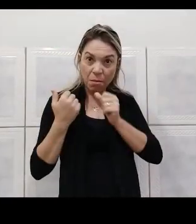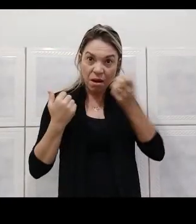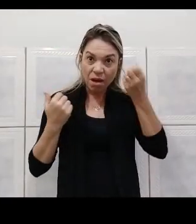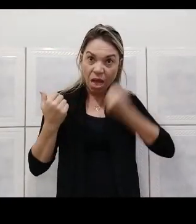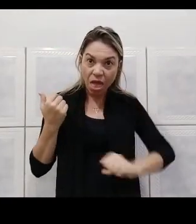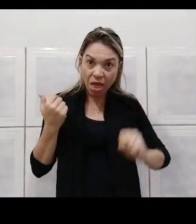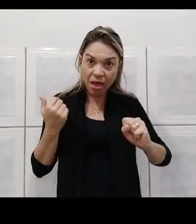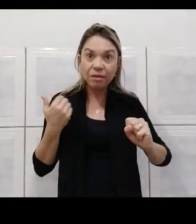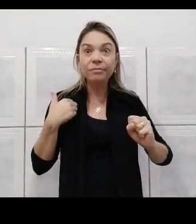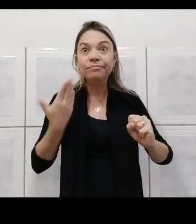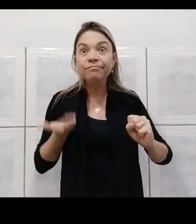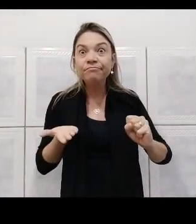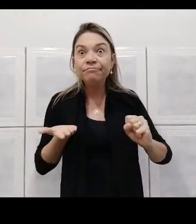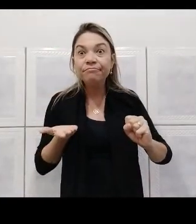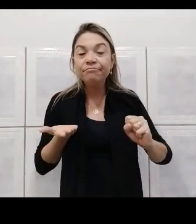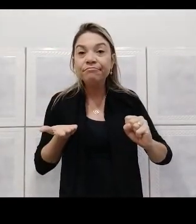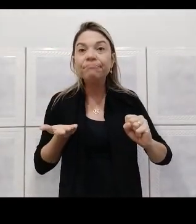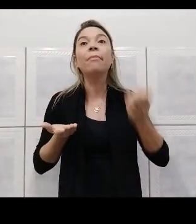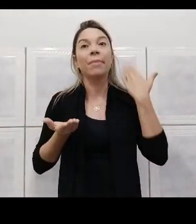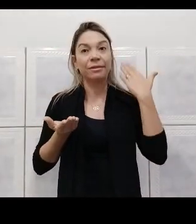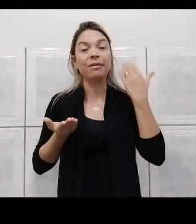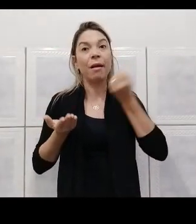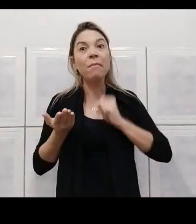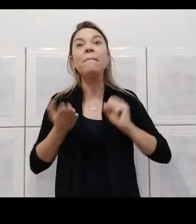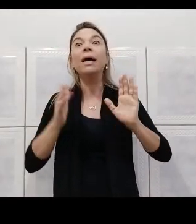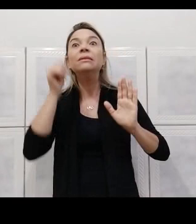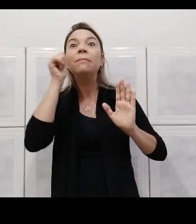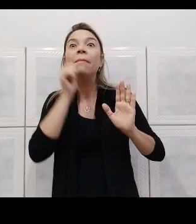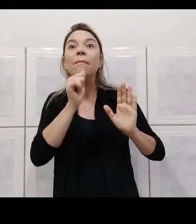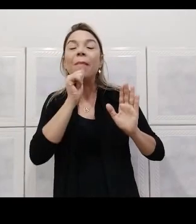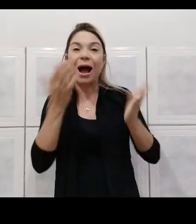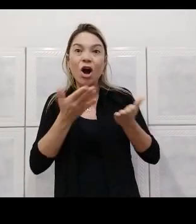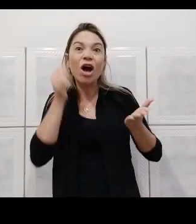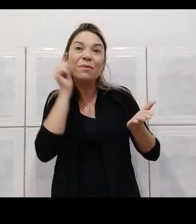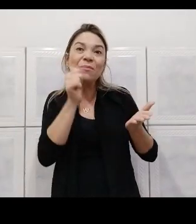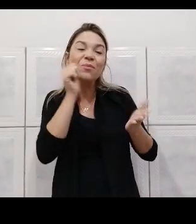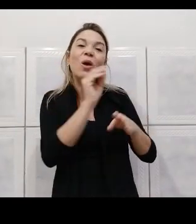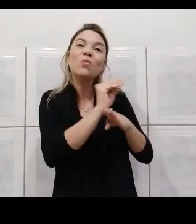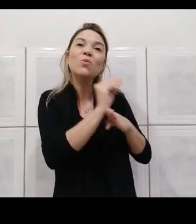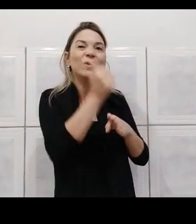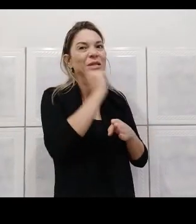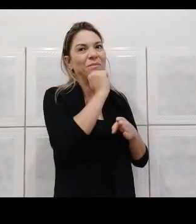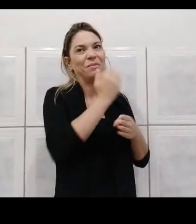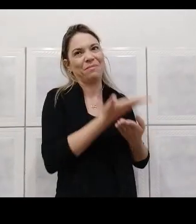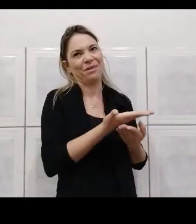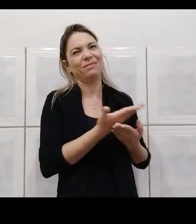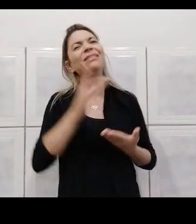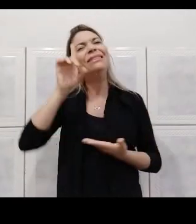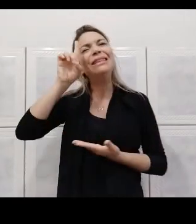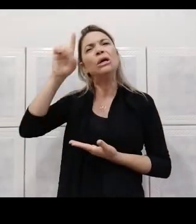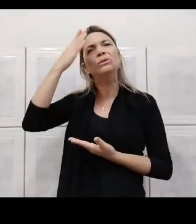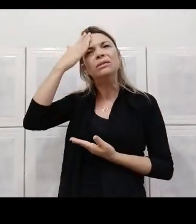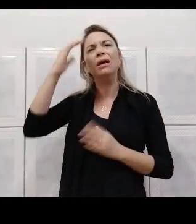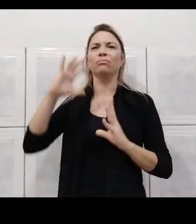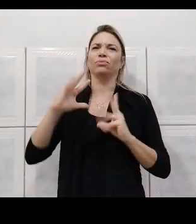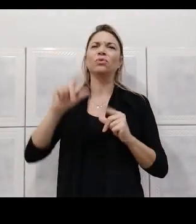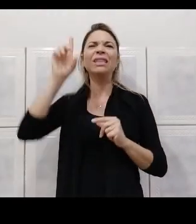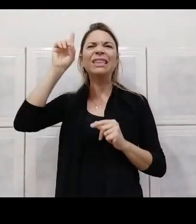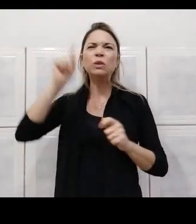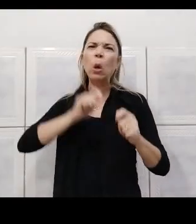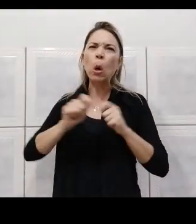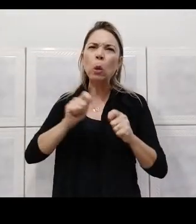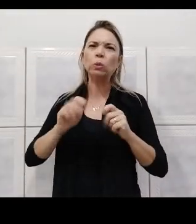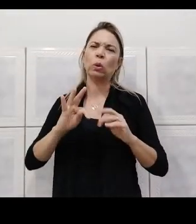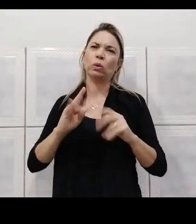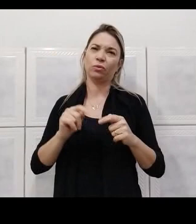são enfermos. Nós não temos o controle sobre a vida. Deus tem. Devemos confiar